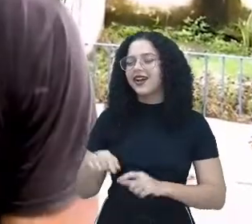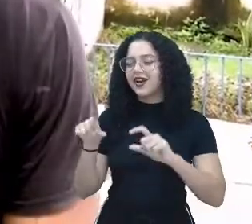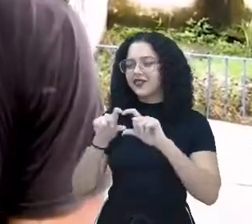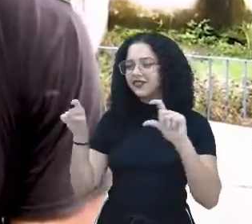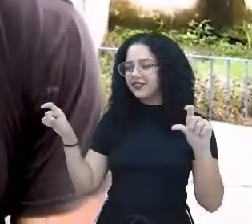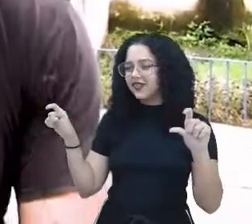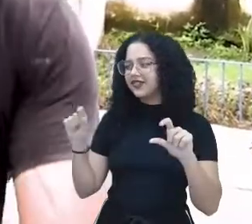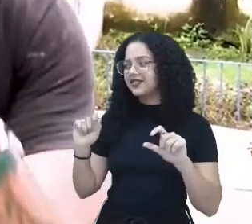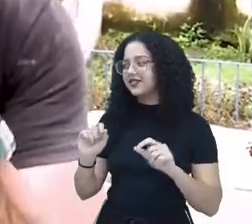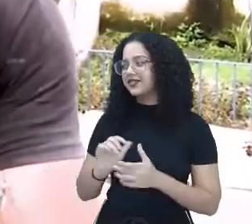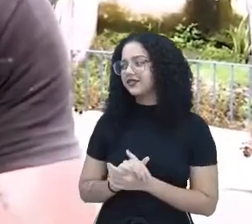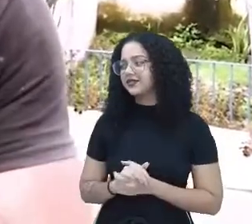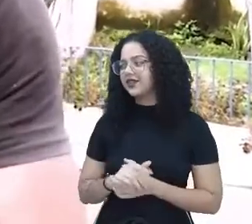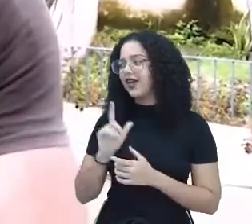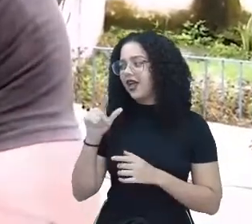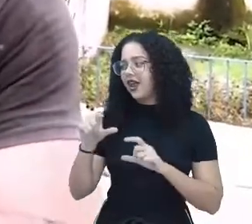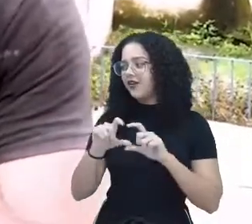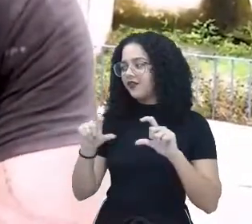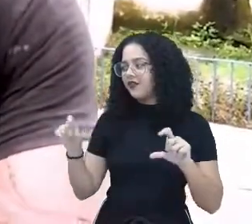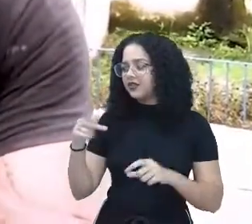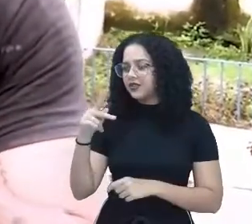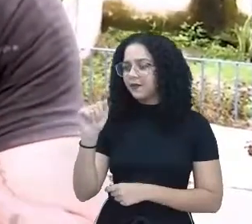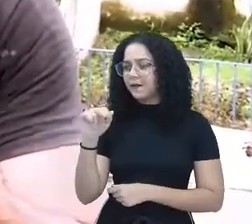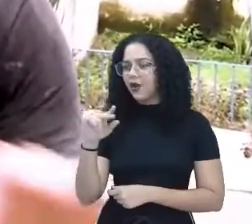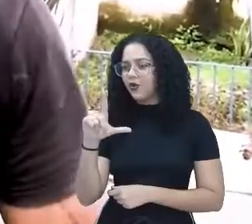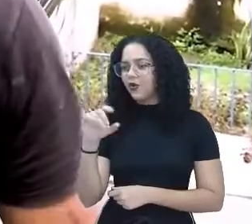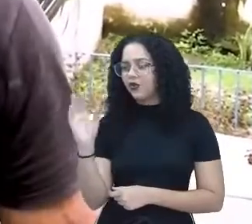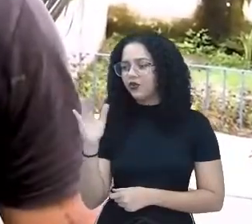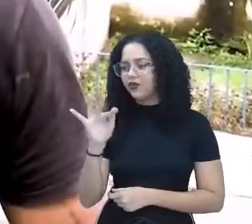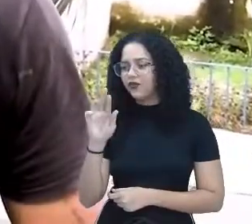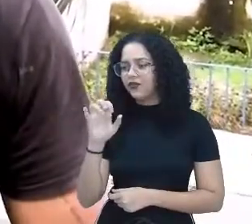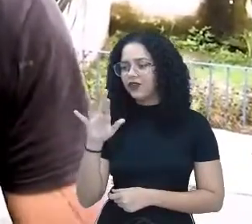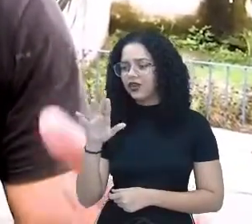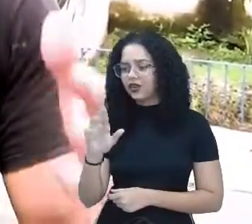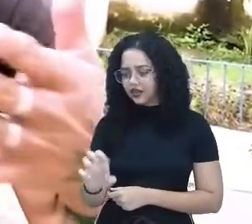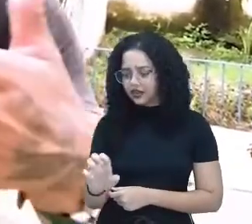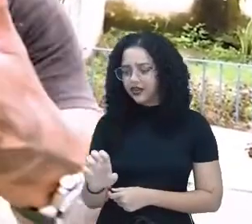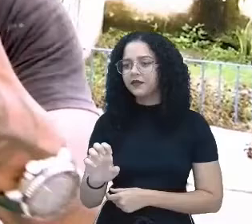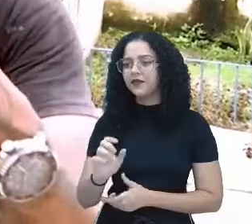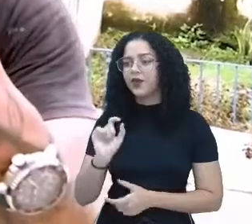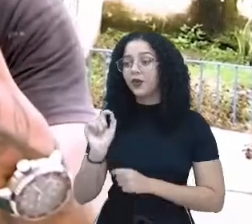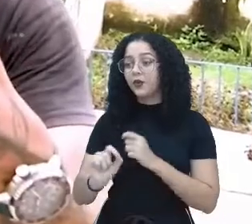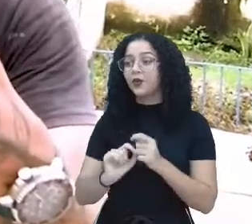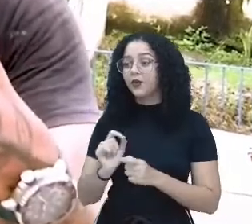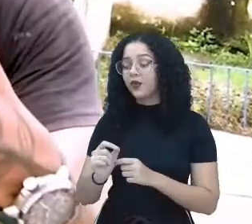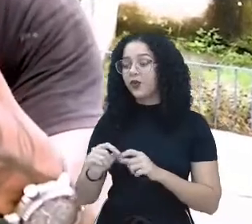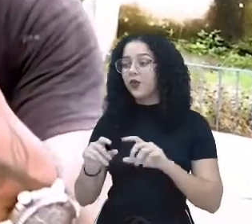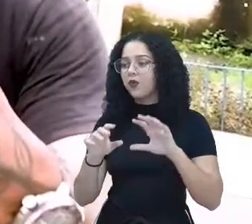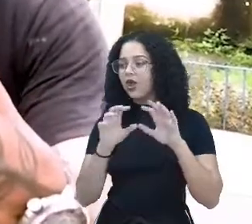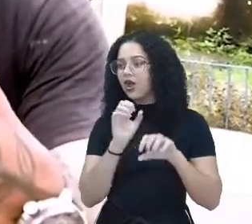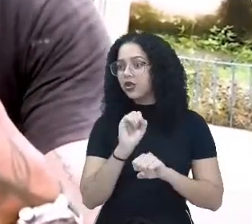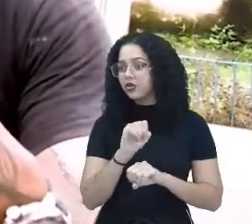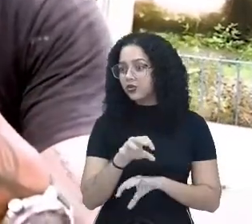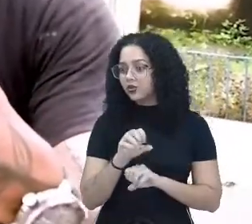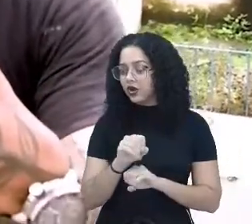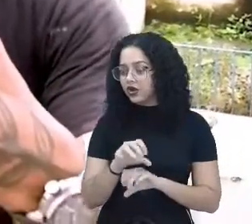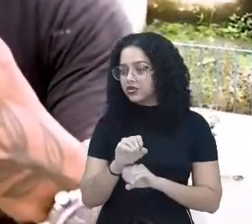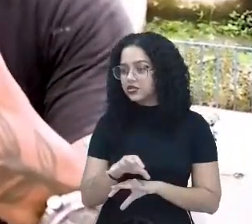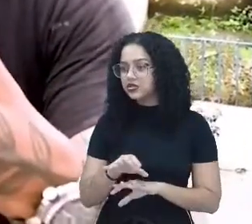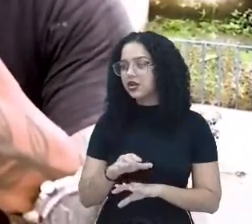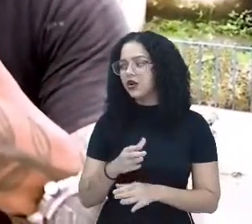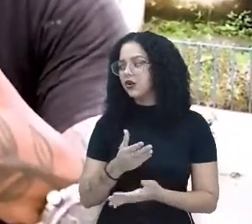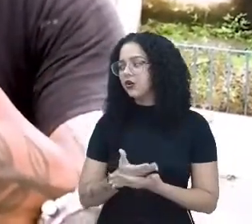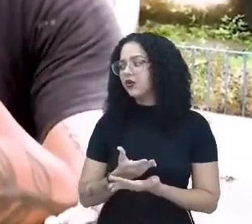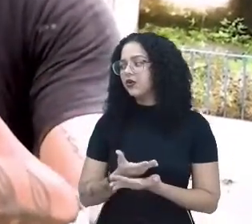frase, que é a frase de Paulo Freire, aquela clássica: educação não muda